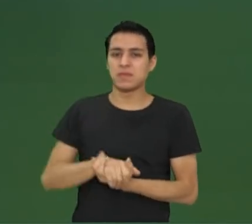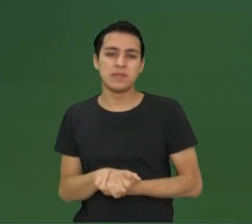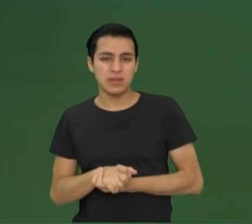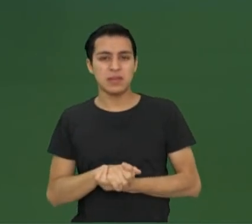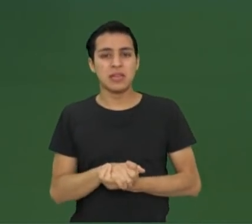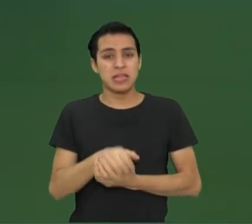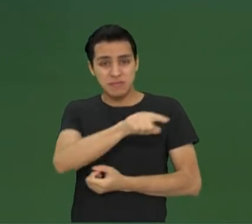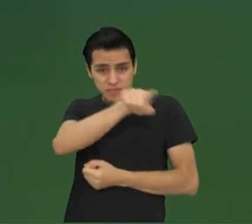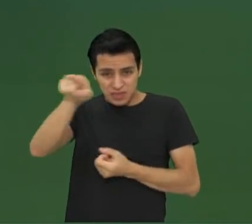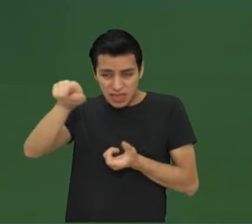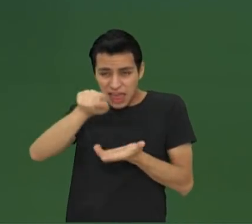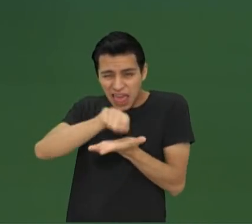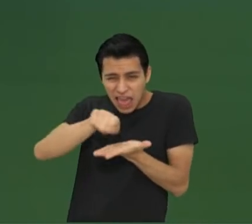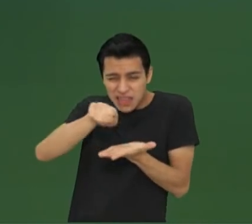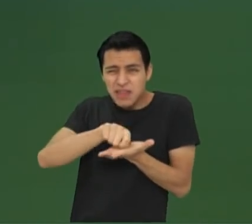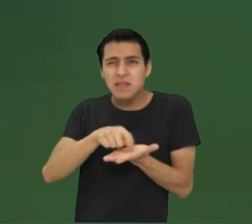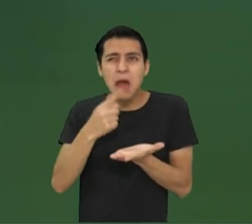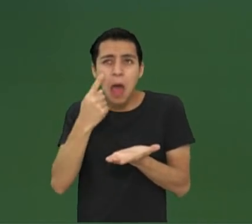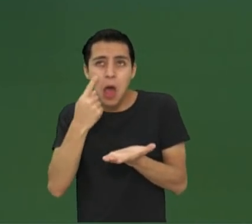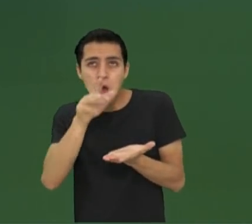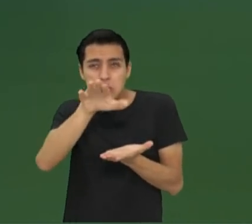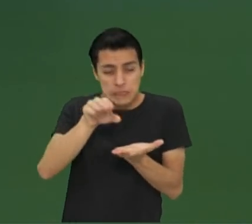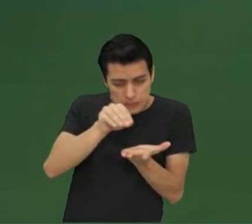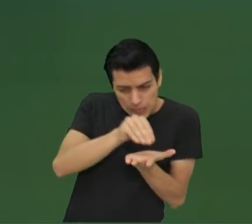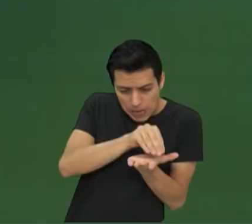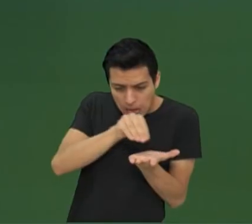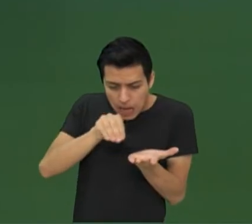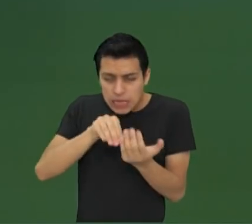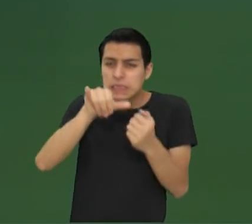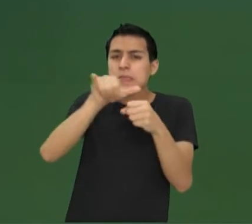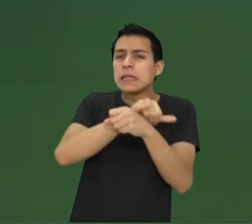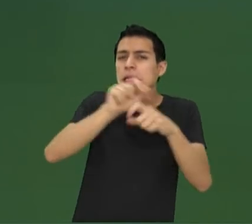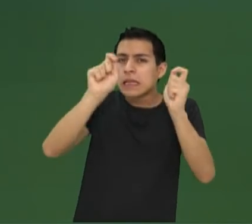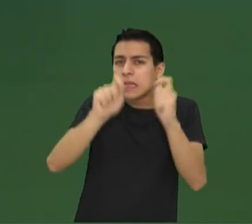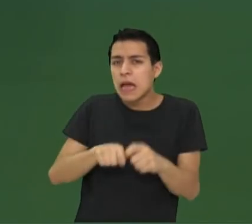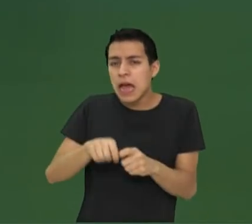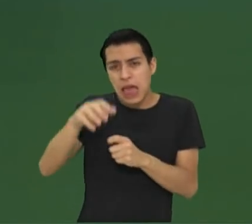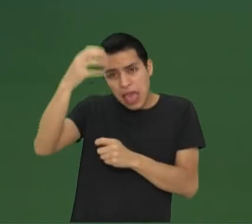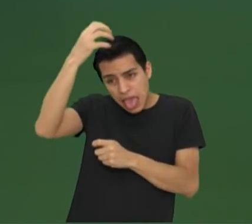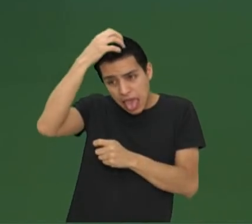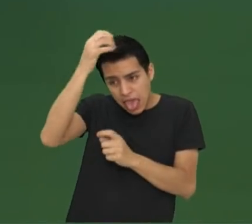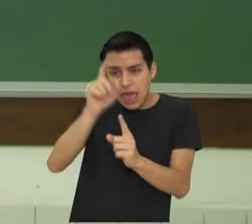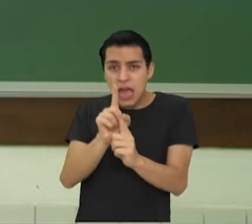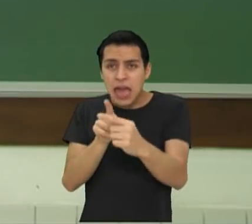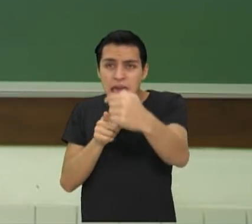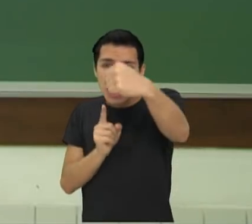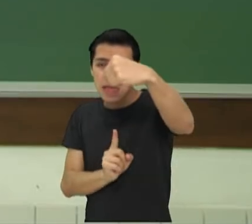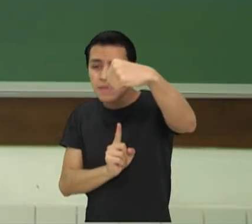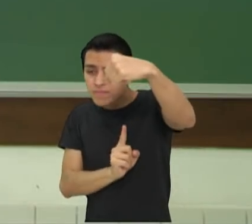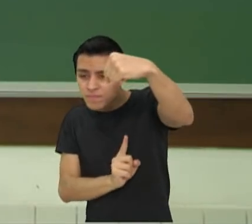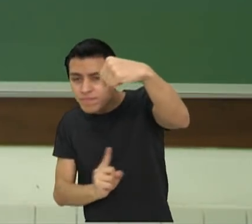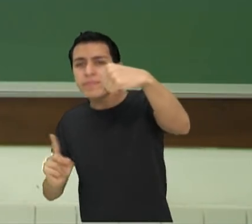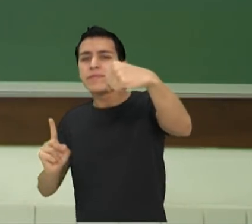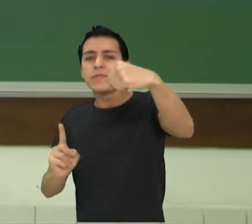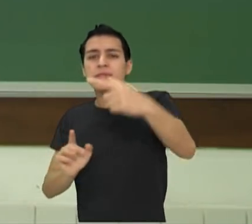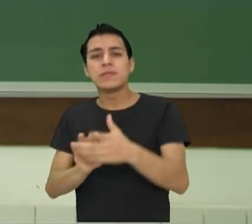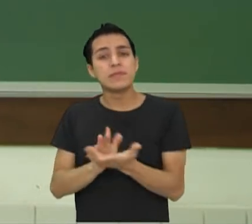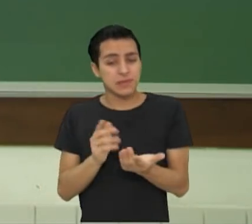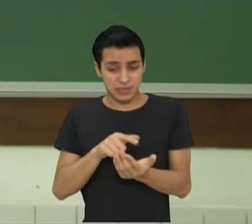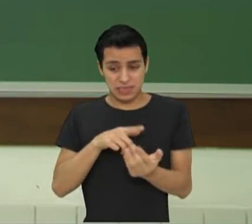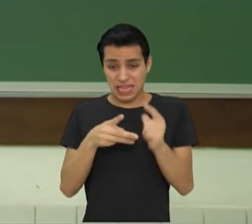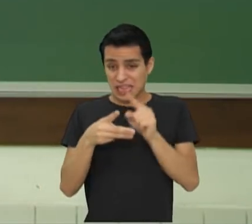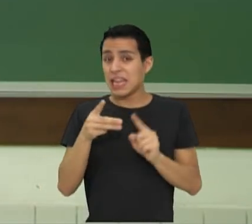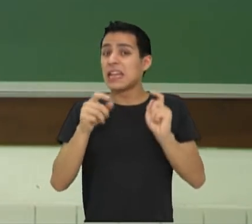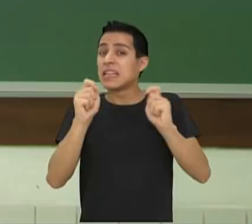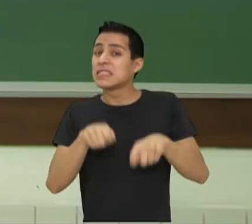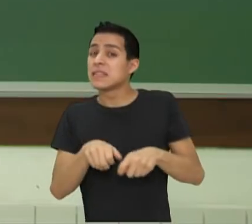caderno, anote as jogadas possíveis para que o rei possa sair desse cheque. Uma dica que eu vou dar aqui para vocês, são 3 jogadas